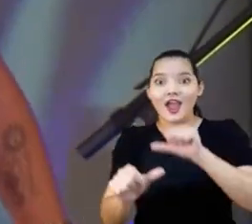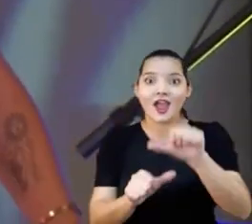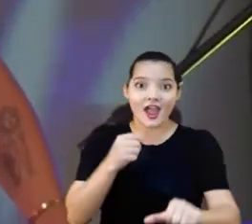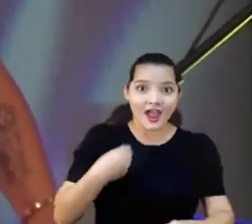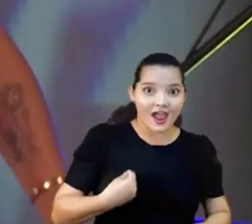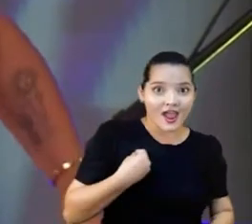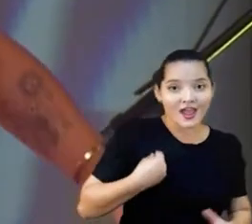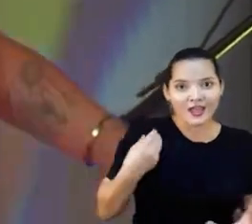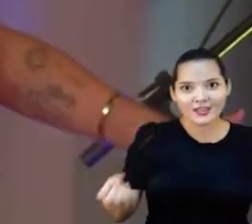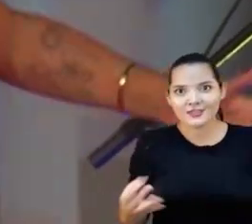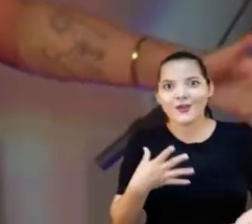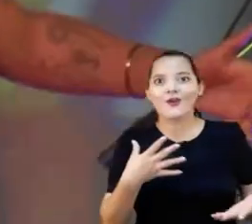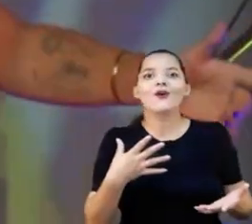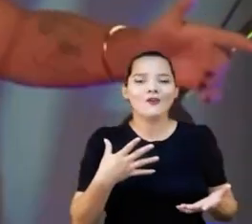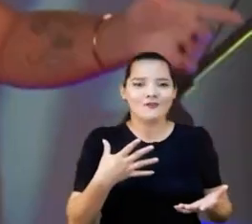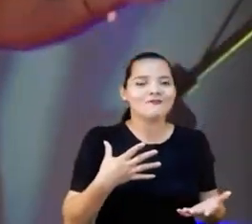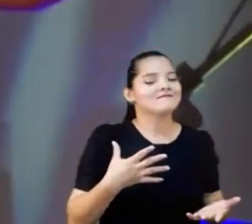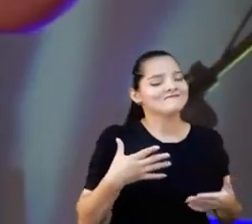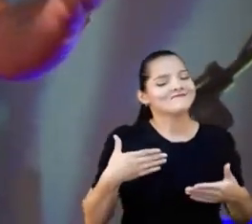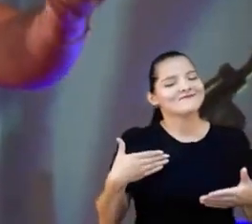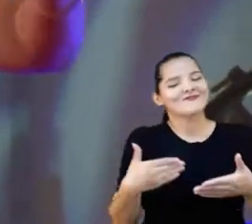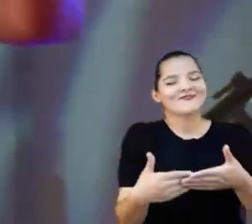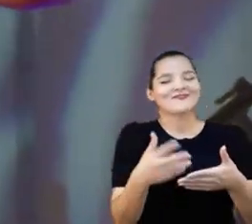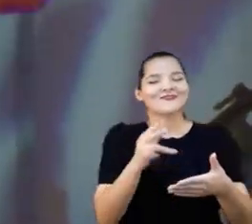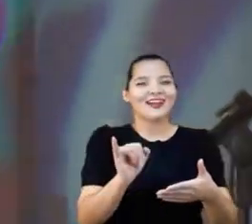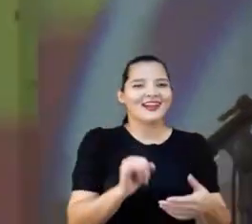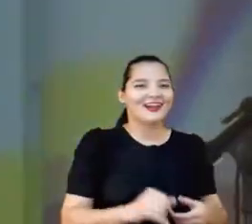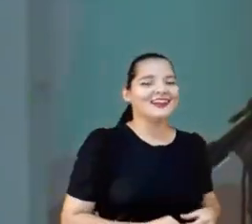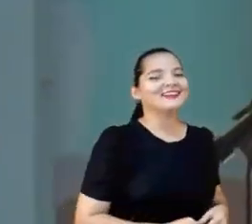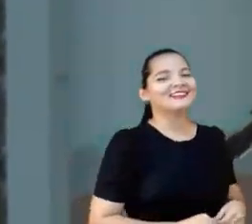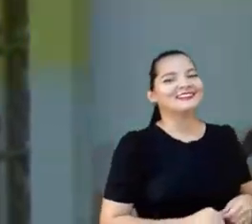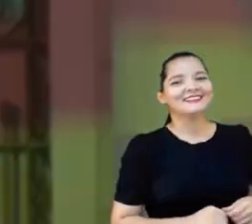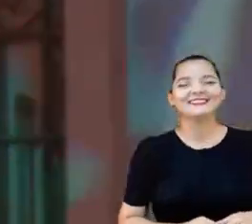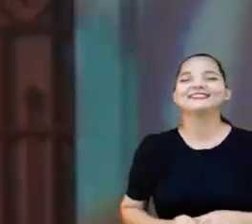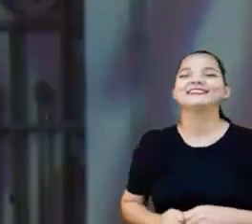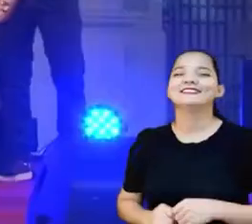nova mudança em breve vai acontecer.